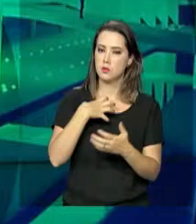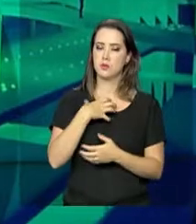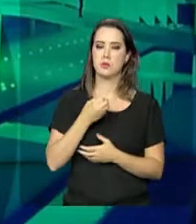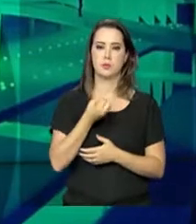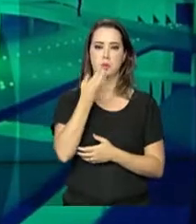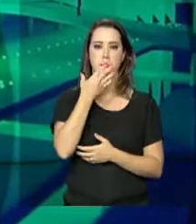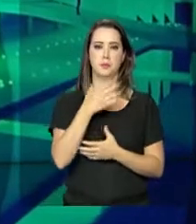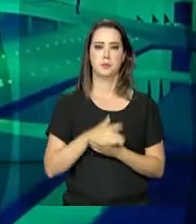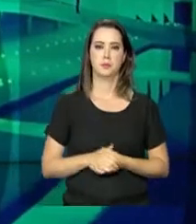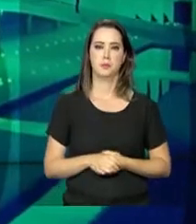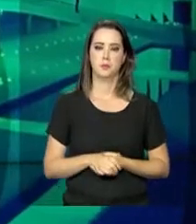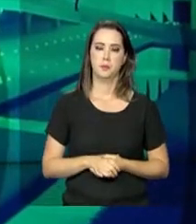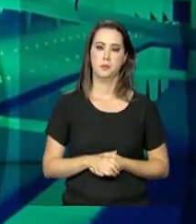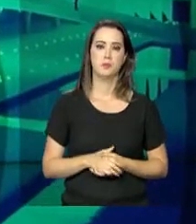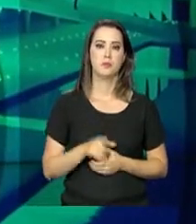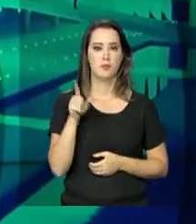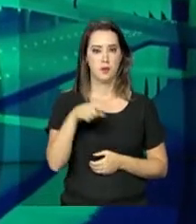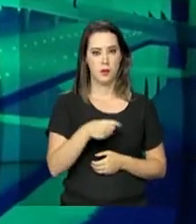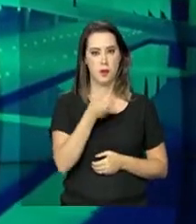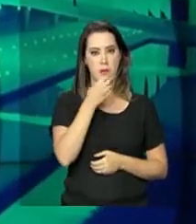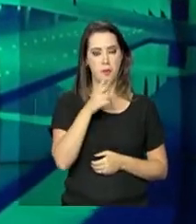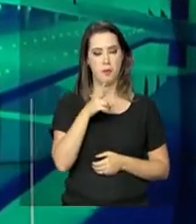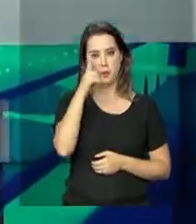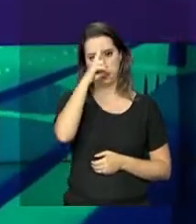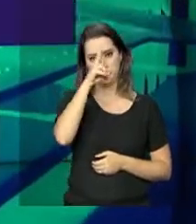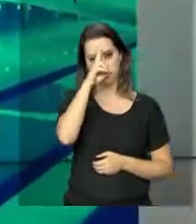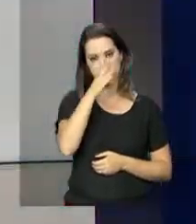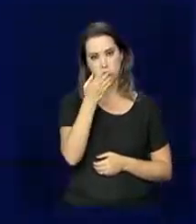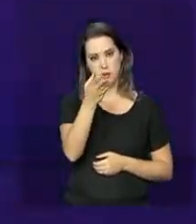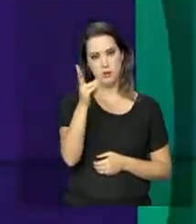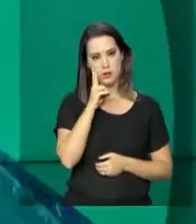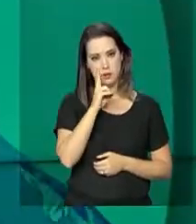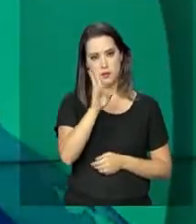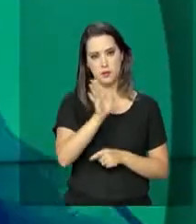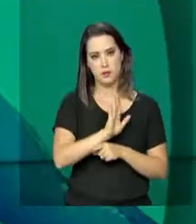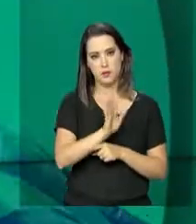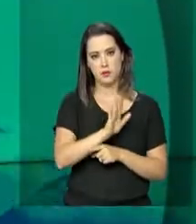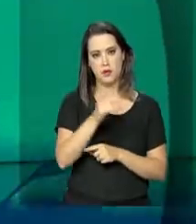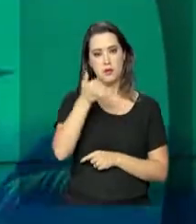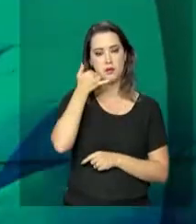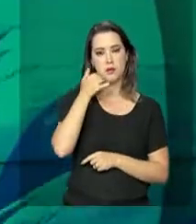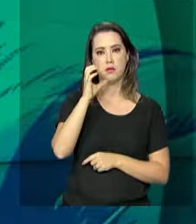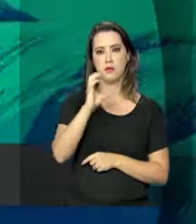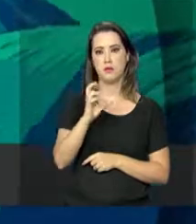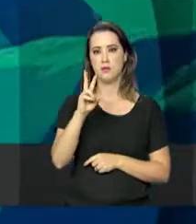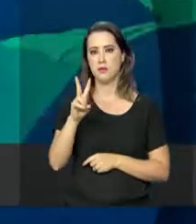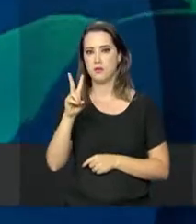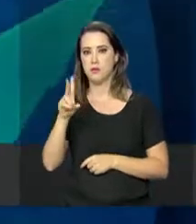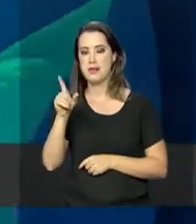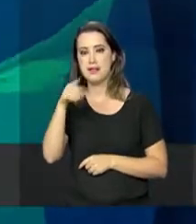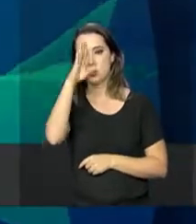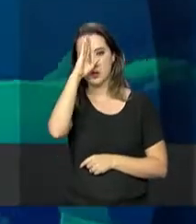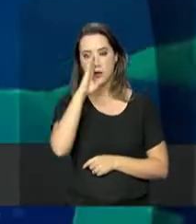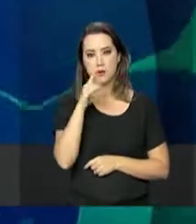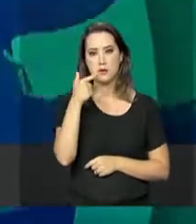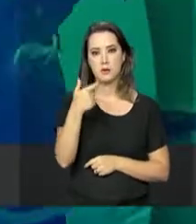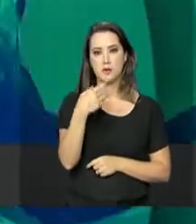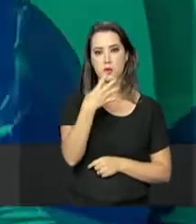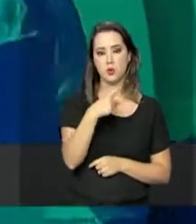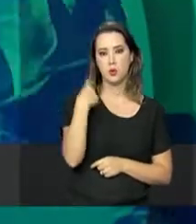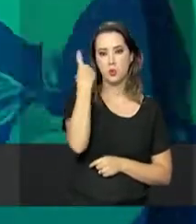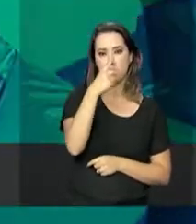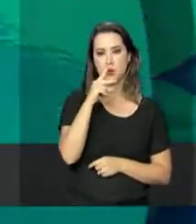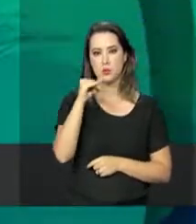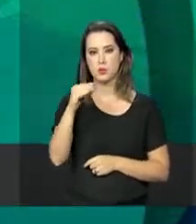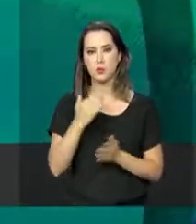bem e é sempre bom reforçar como você viu aqui na reportagem a ligação para o cvv é gratuita 24 horas